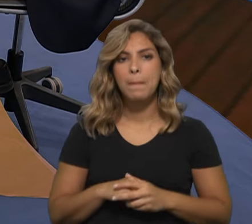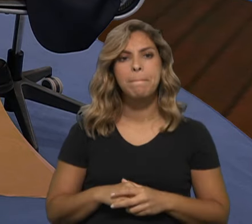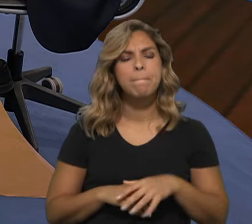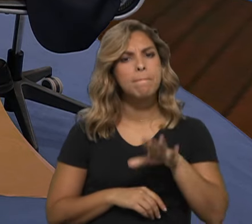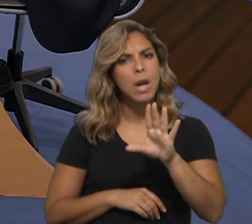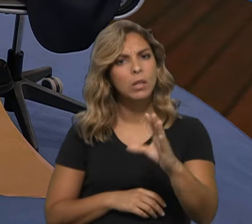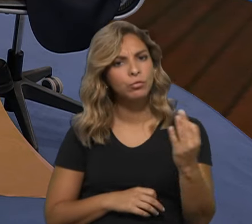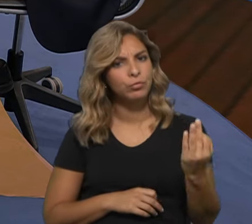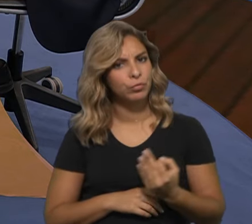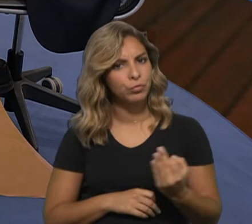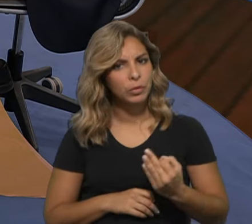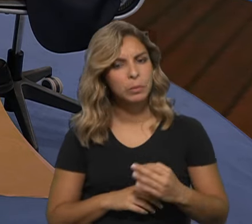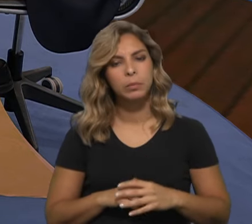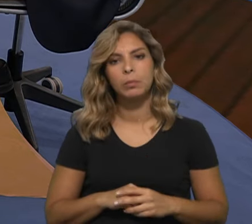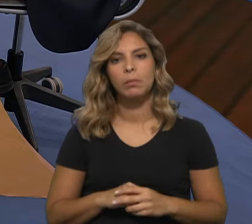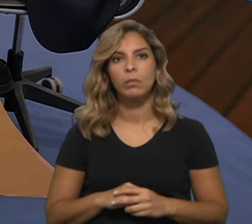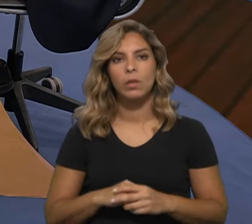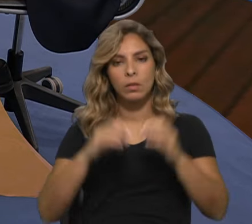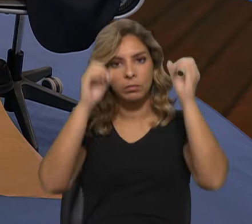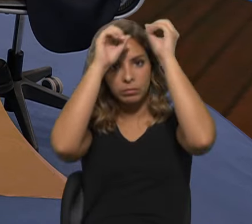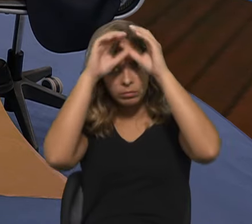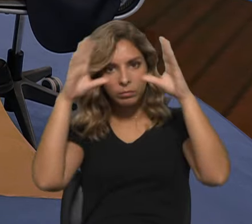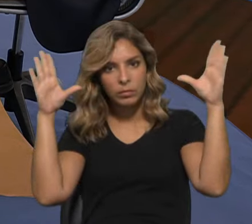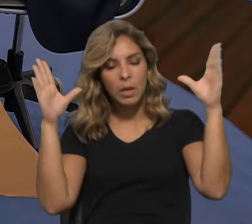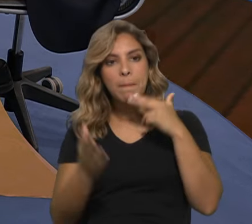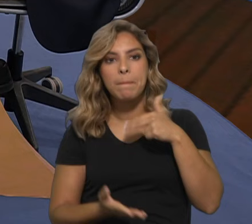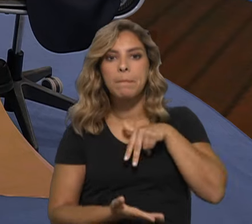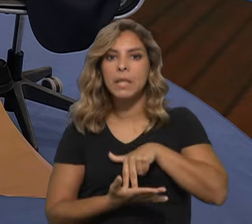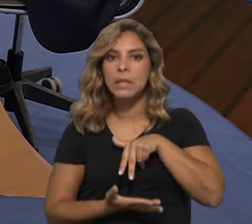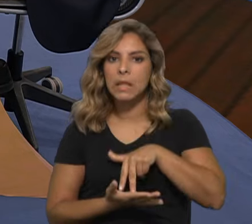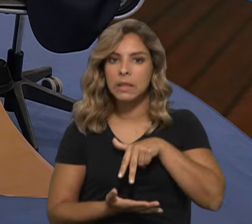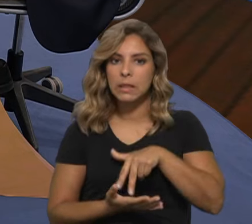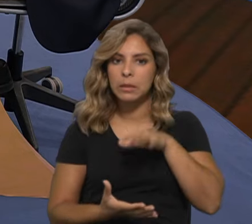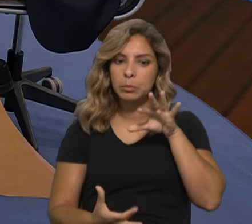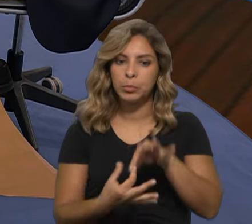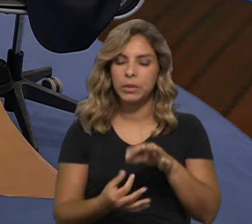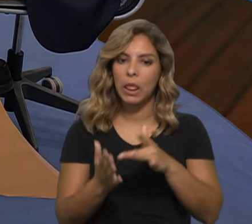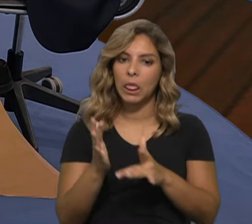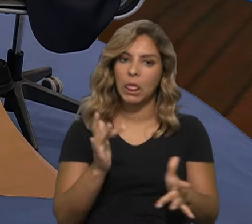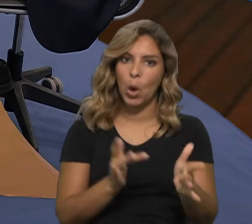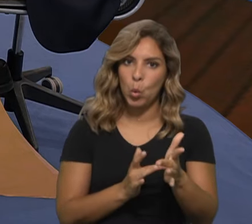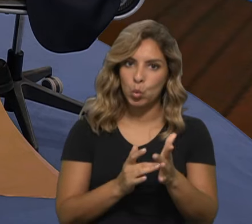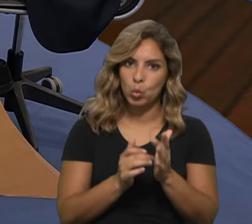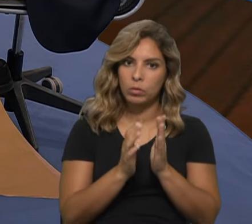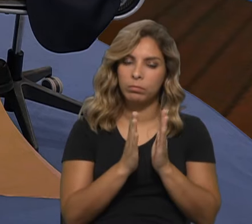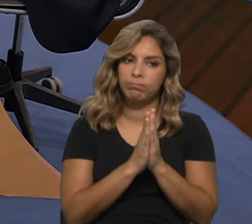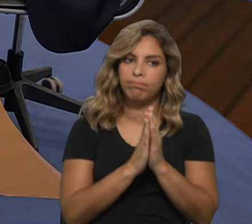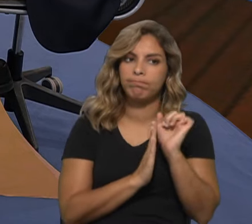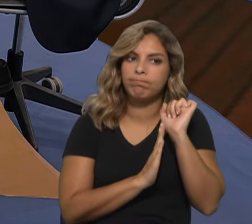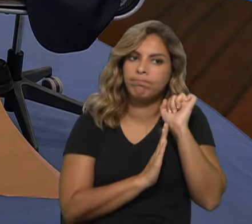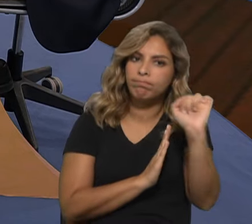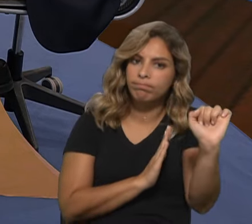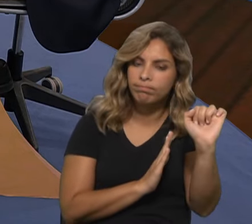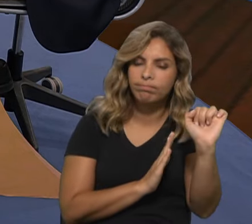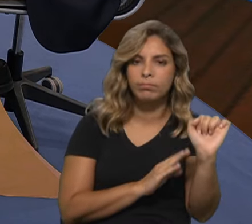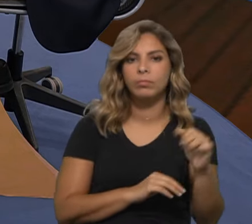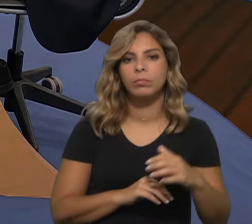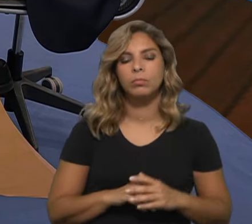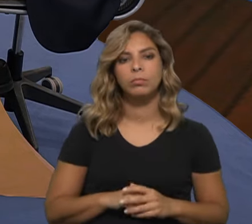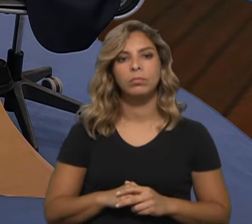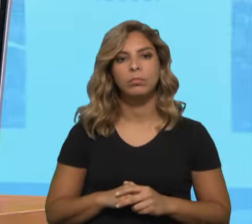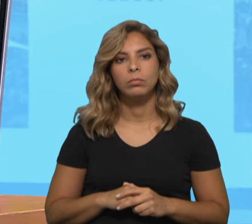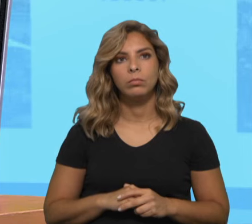ter a noção desta presença de Deus que habita também o